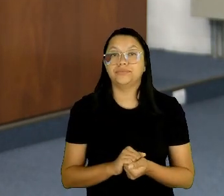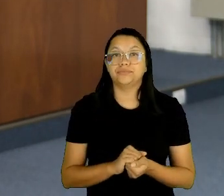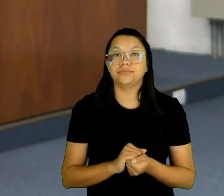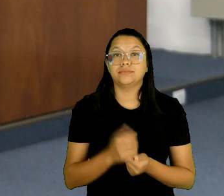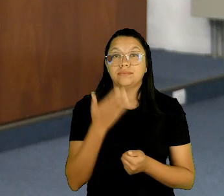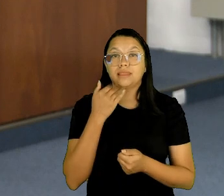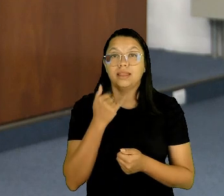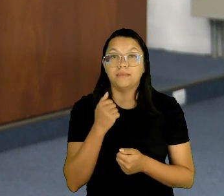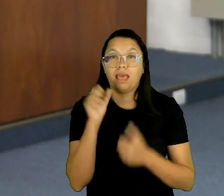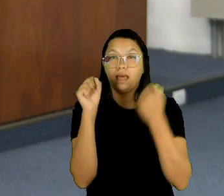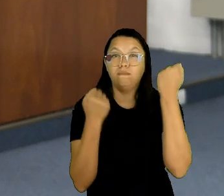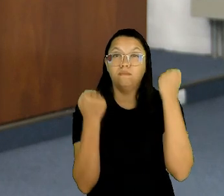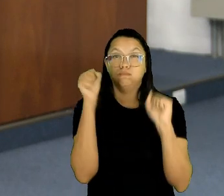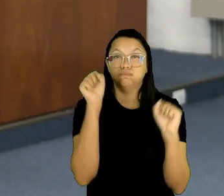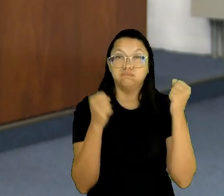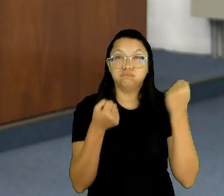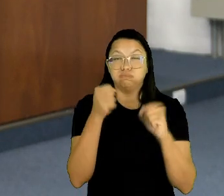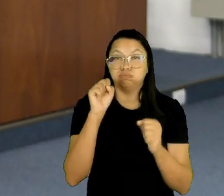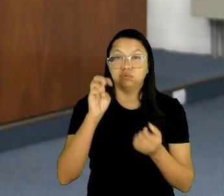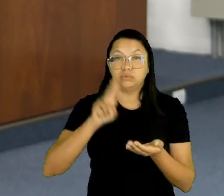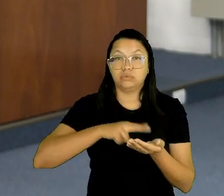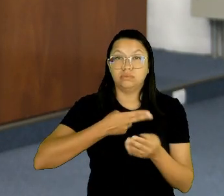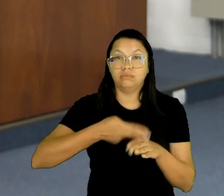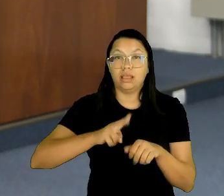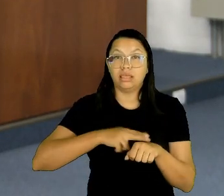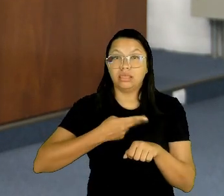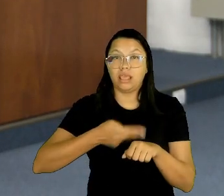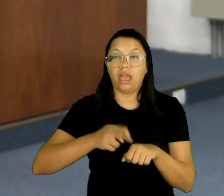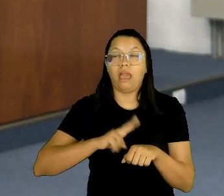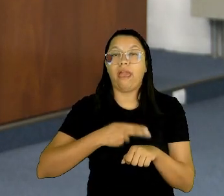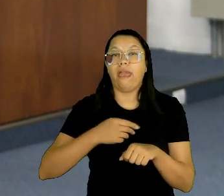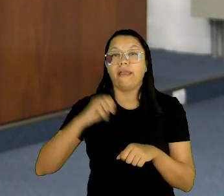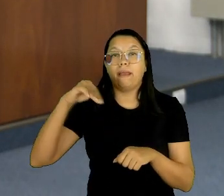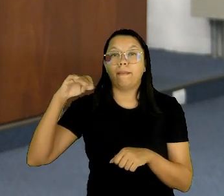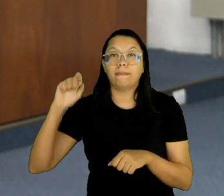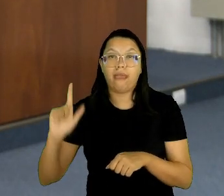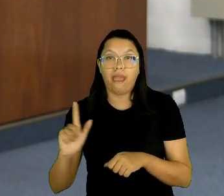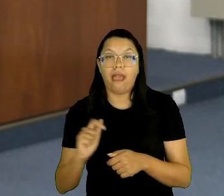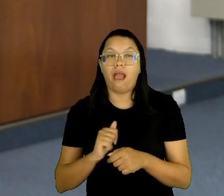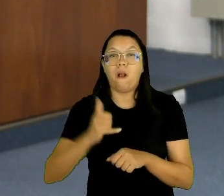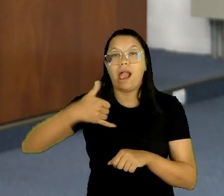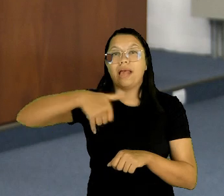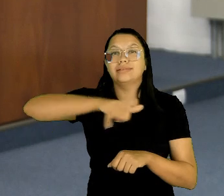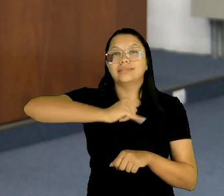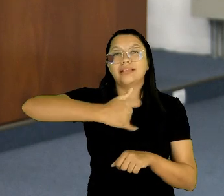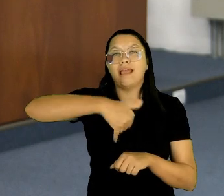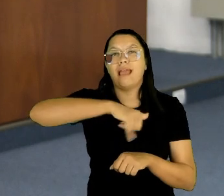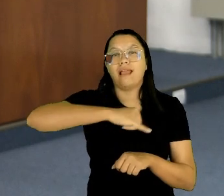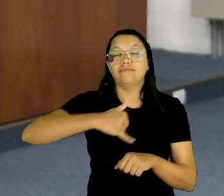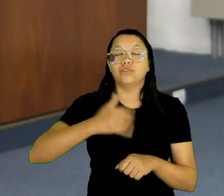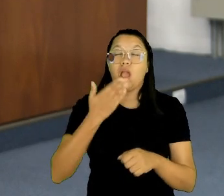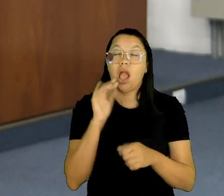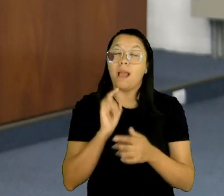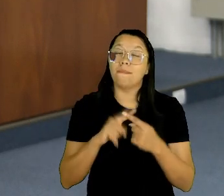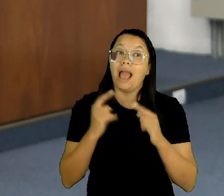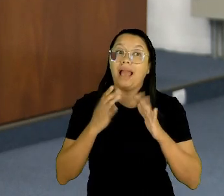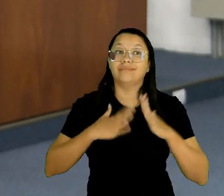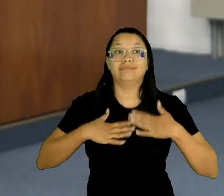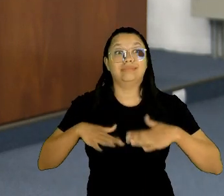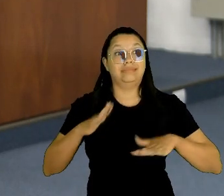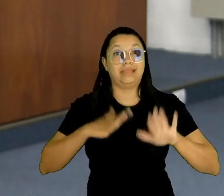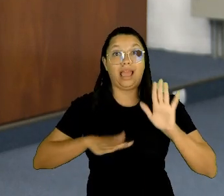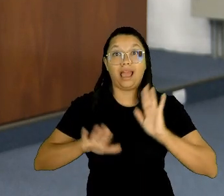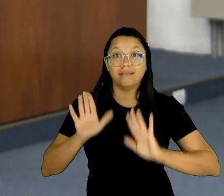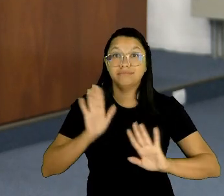alimentos. Alimentos processados, manteiga, mel, azeite, comer com moderação.